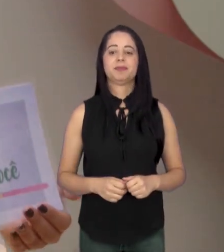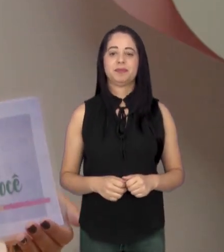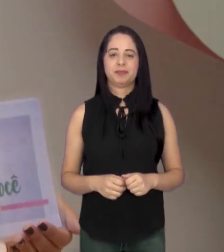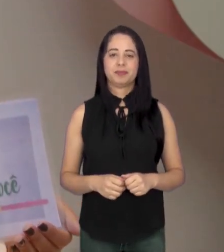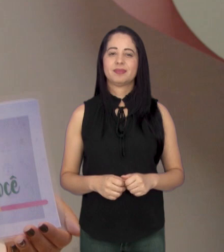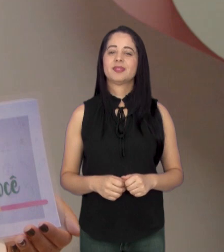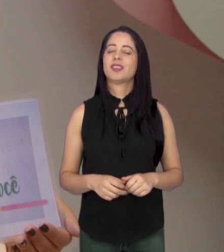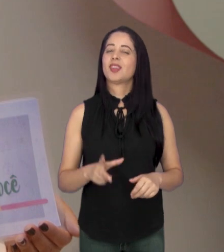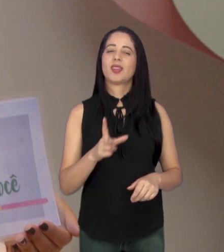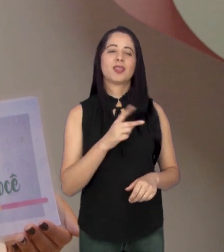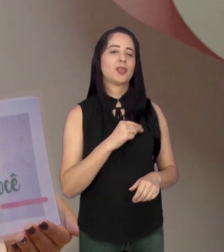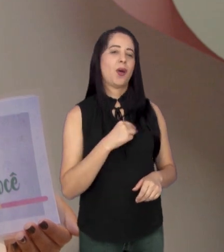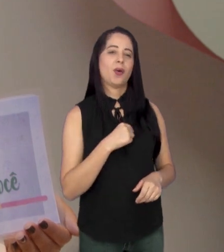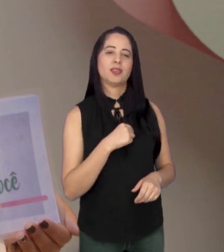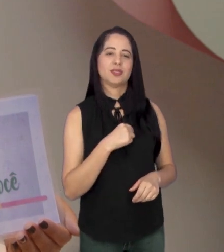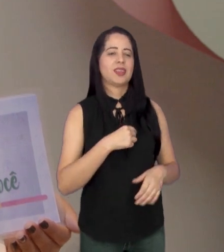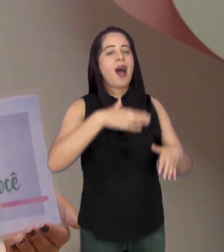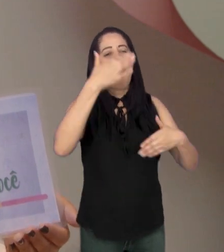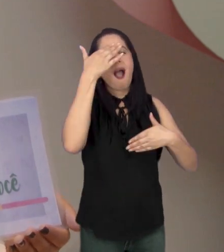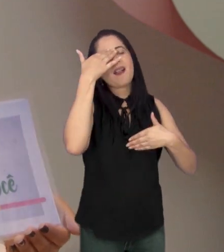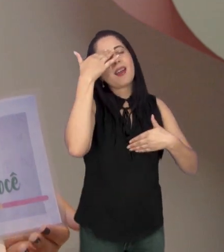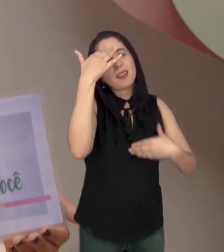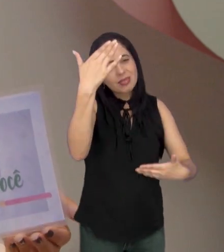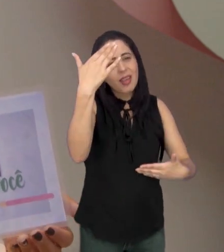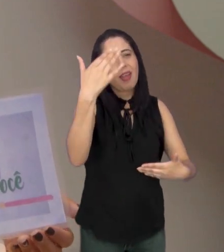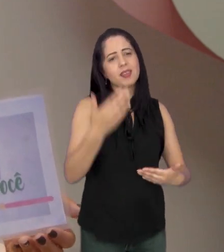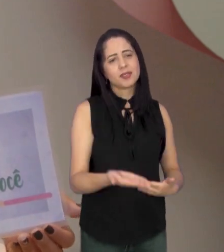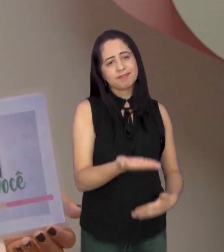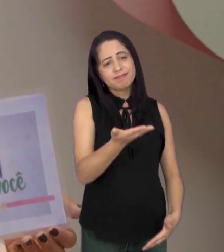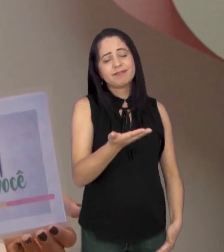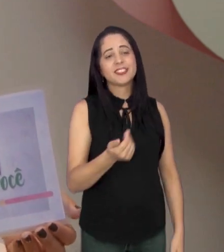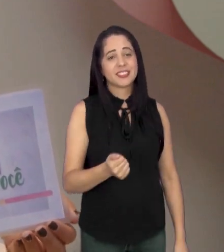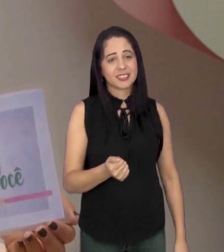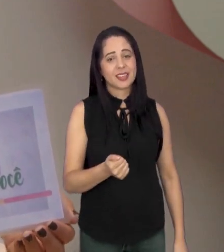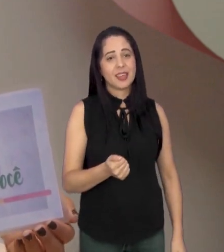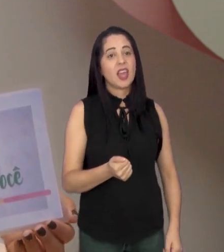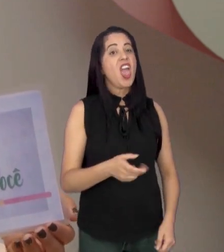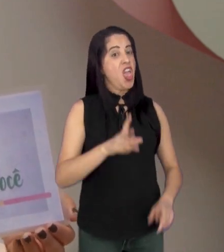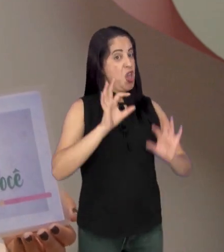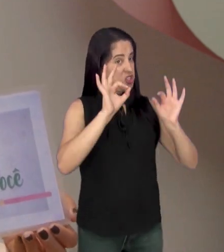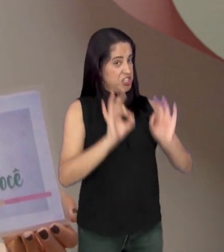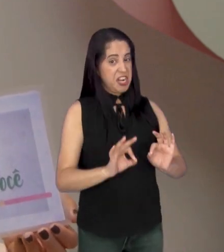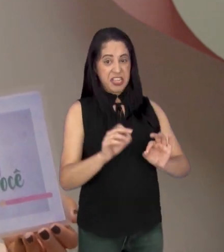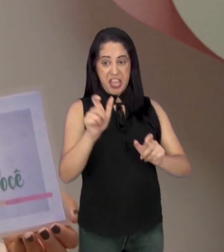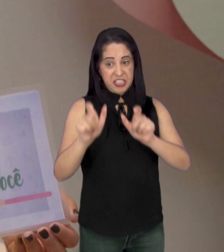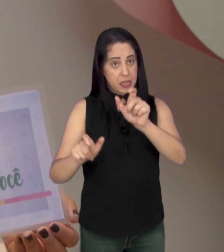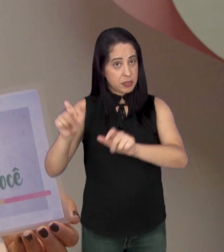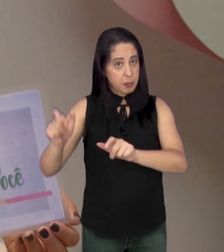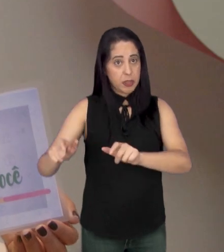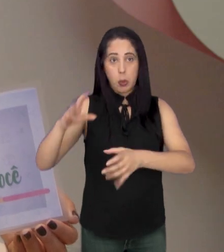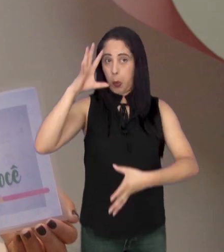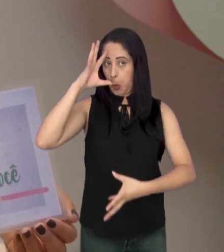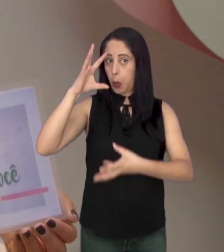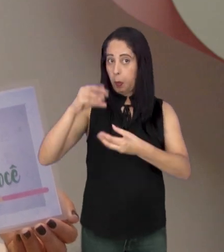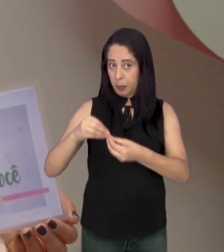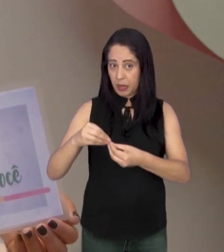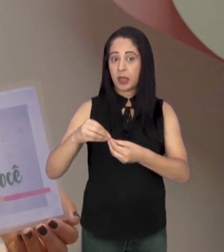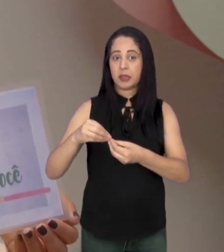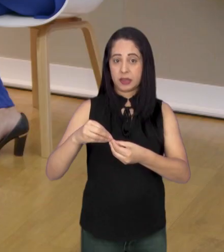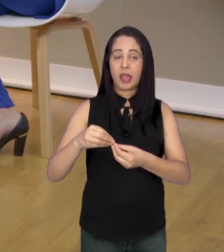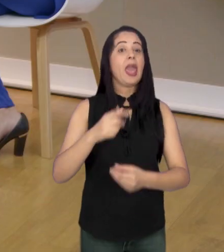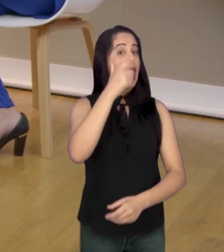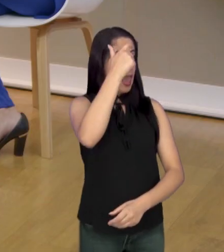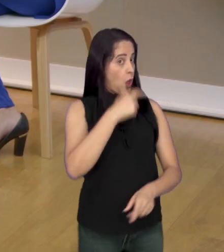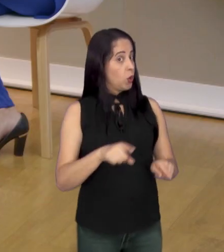Gabi, nossa, nós só temos que agradecer a sua participação, foi incrível. Tenho certeza que ajudou muitas pessoas em casa. Pessoal aqui do